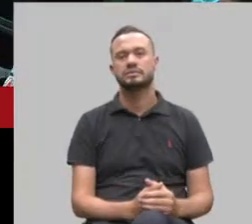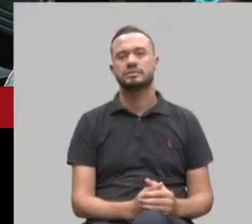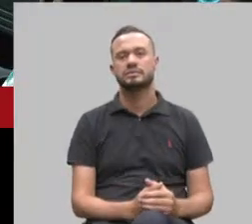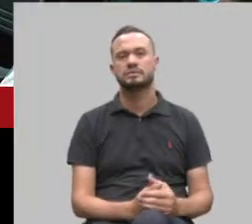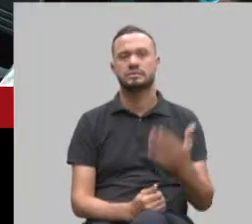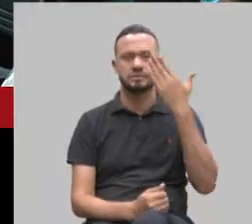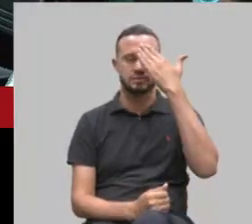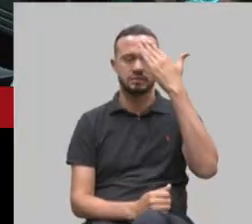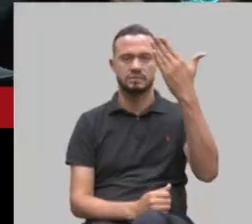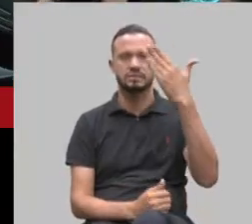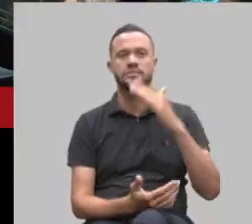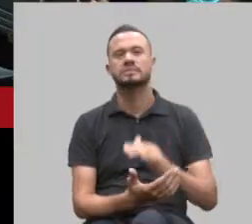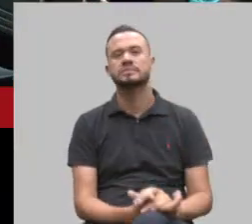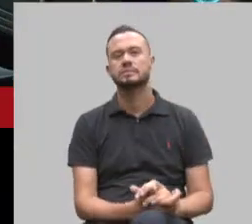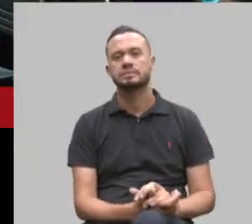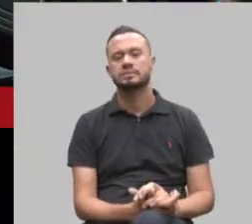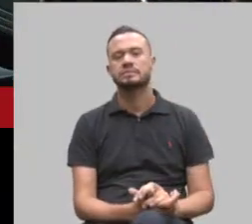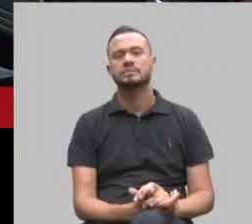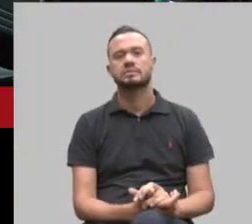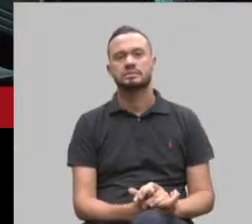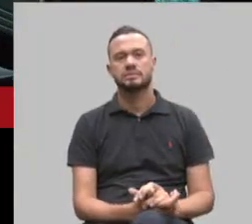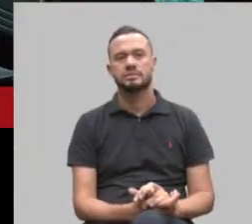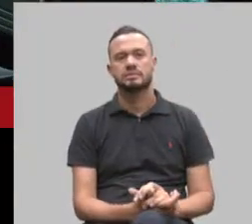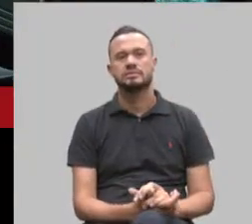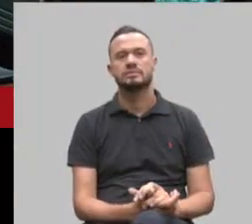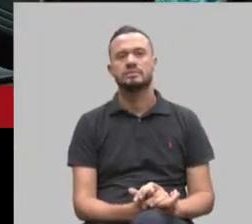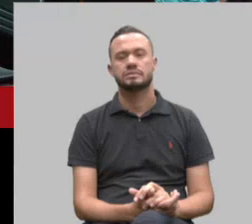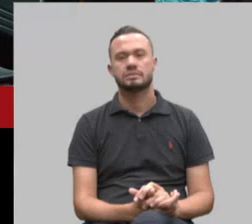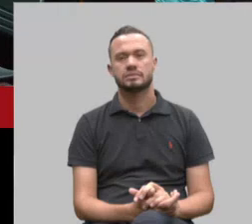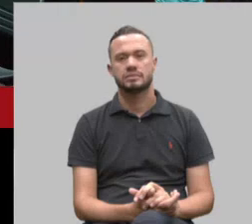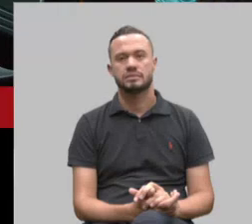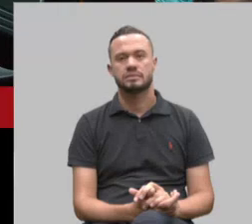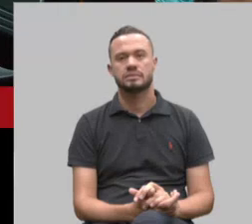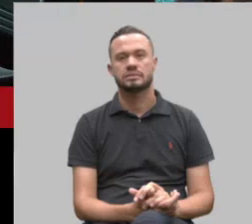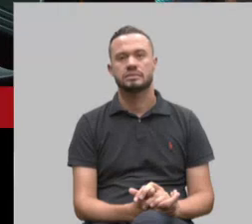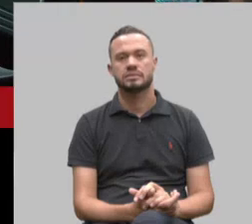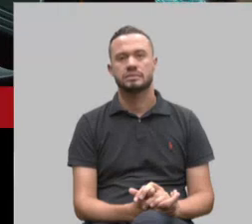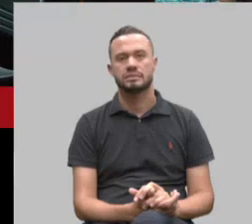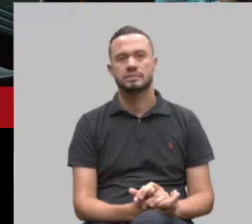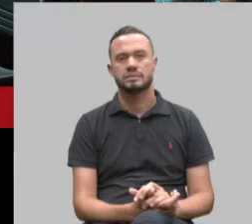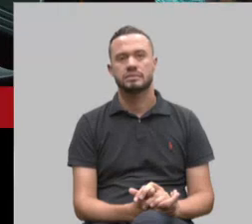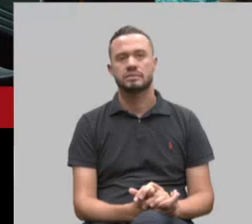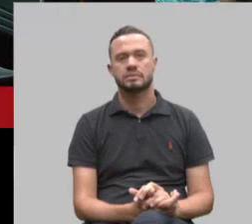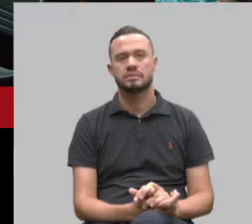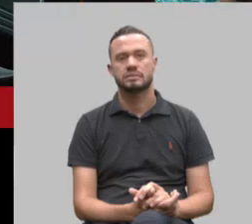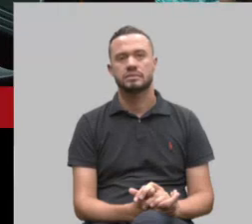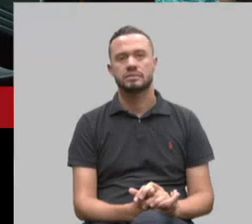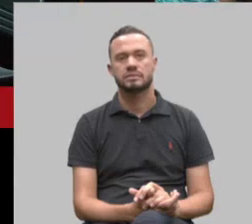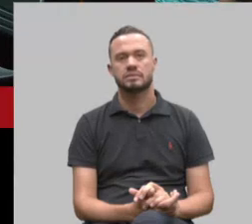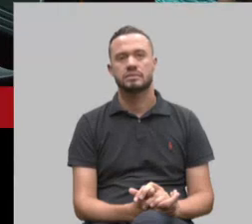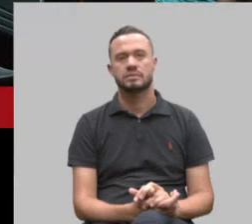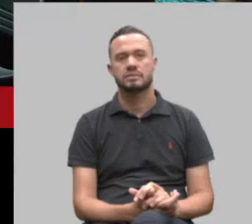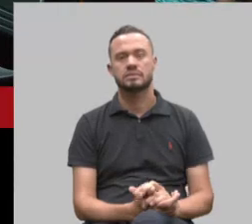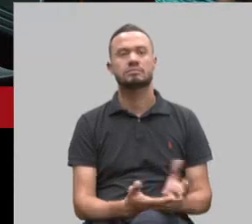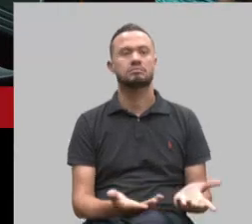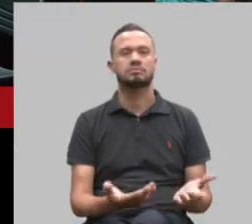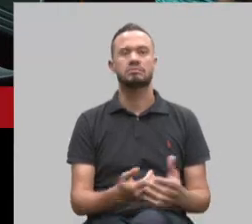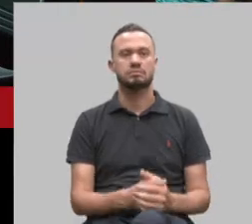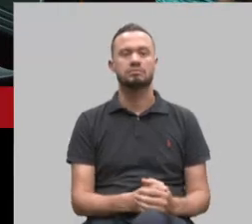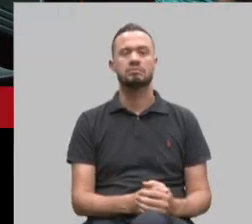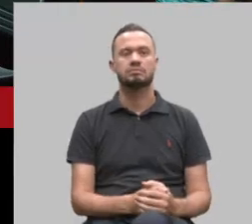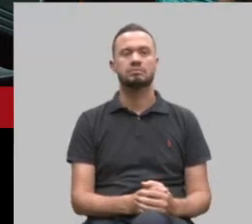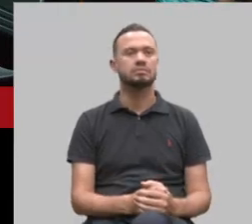obrigada eu sou vor Moisés de cataguas e me sinto contemplado pela fala da companheira Muito Obrigada